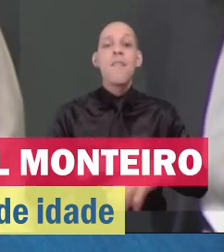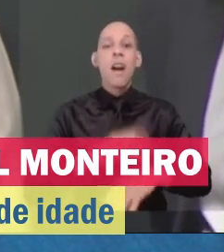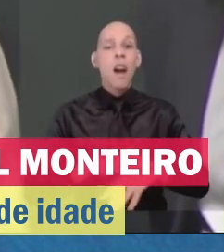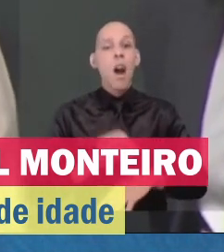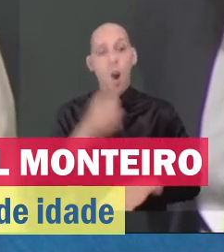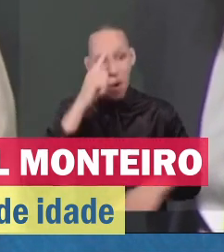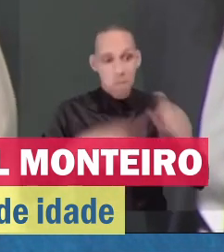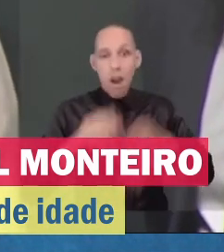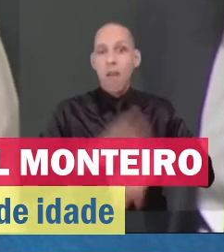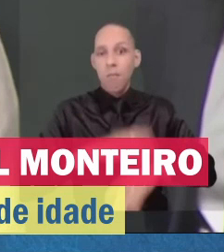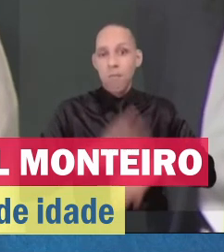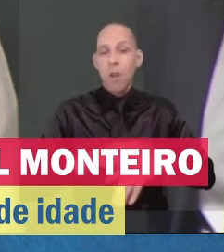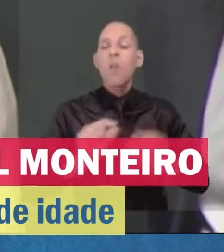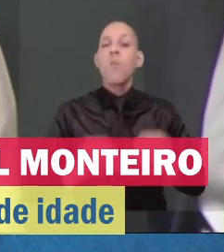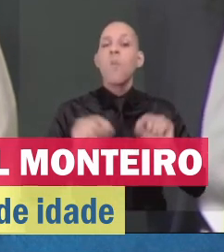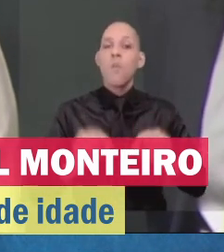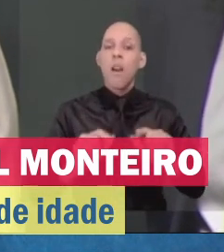praticasse